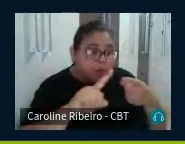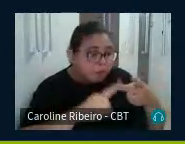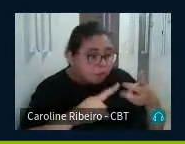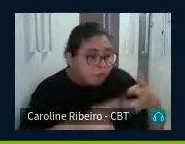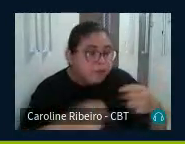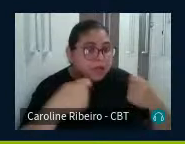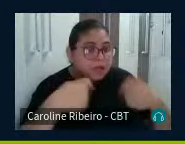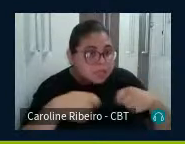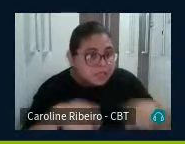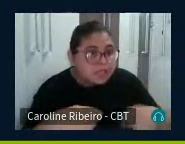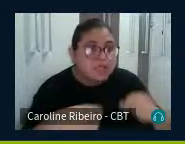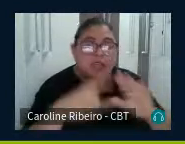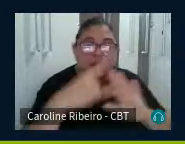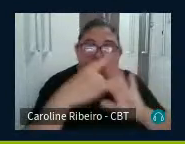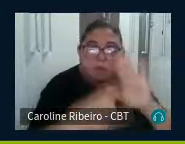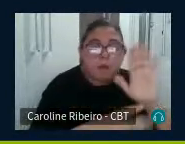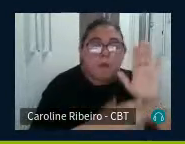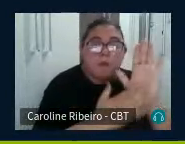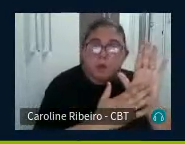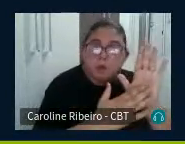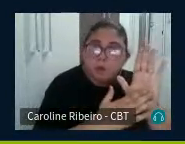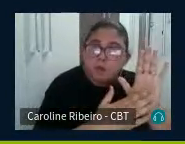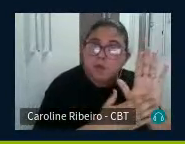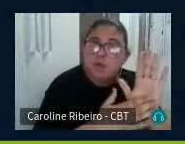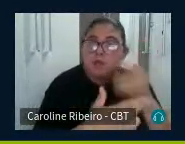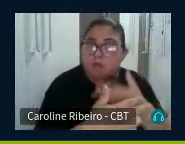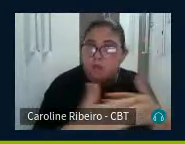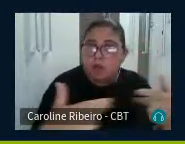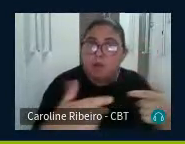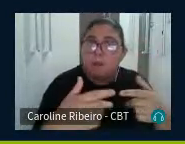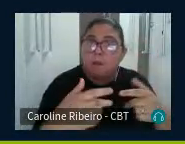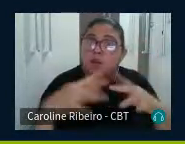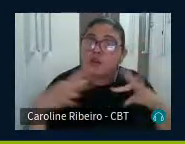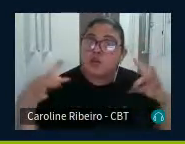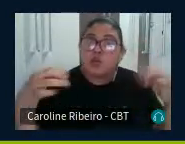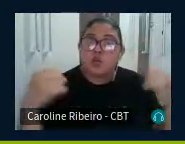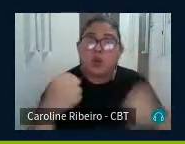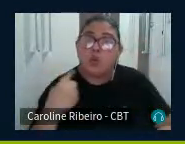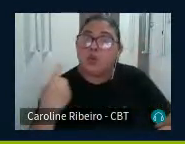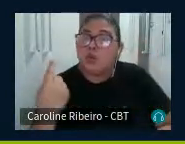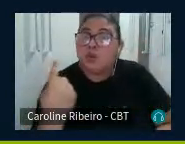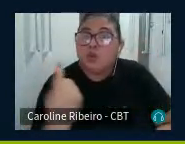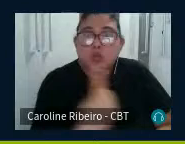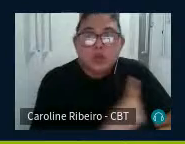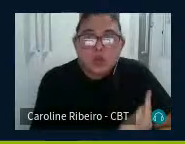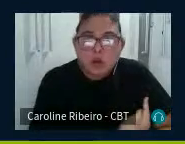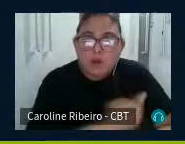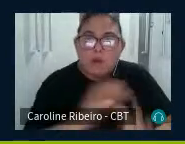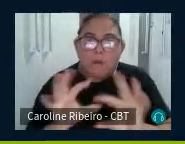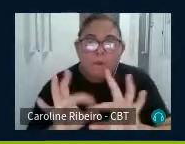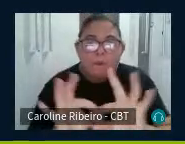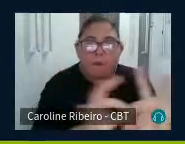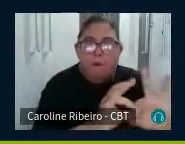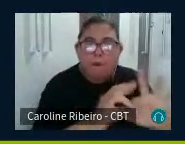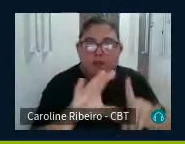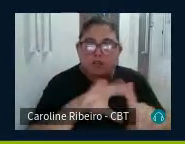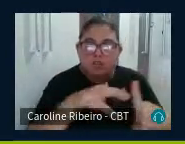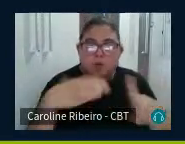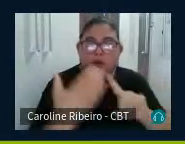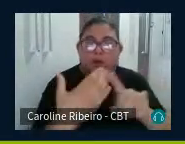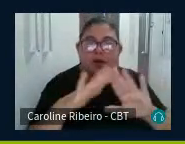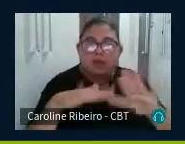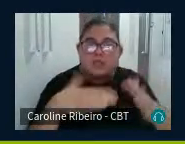as soluções, mas o NAPNE somos todos nós, todos da comunidade escolar,